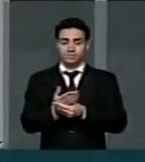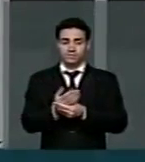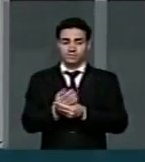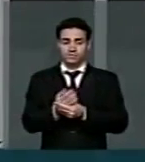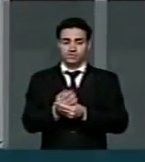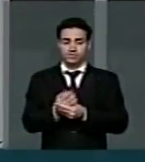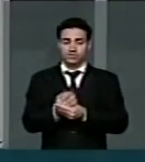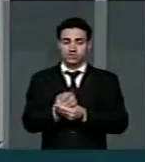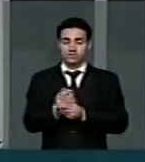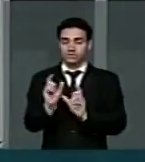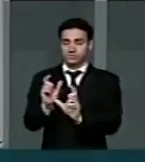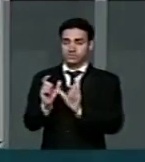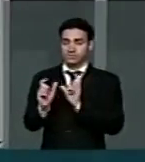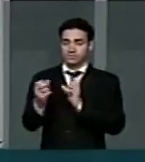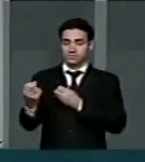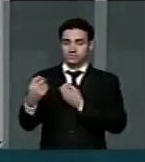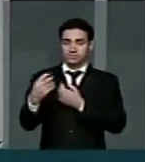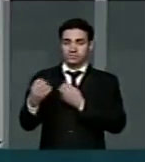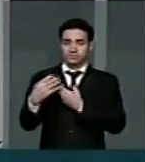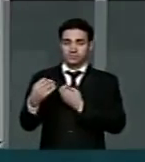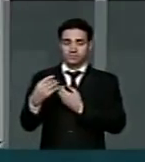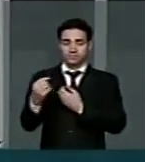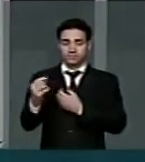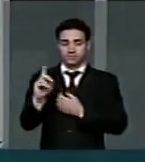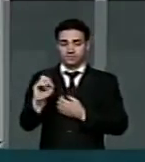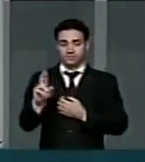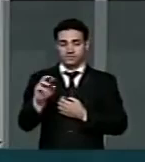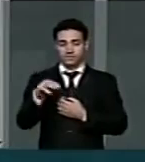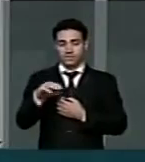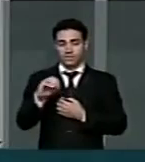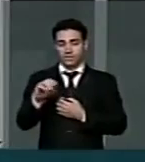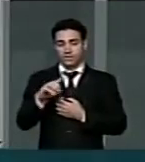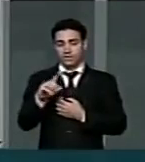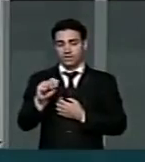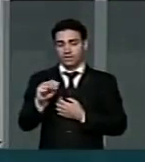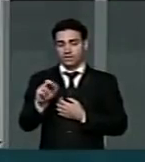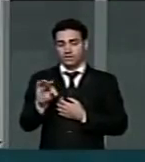insiste em nos ensinar Dr. Mozart,